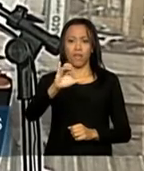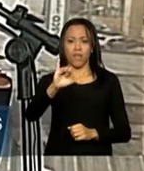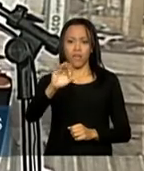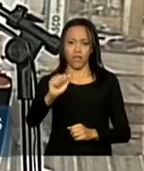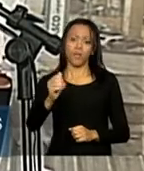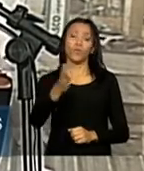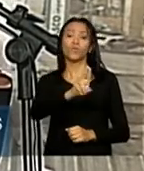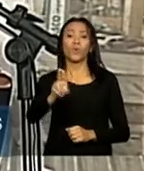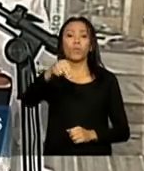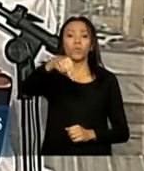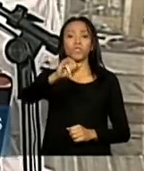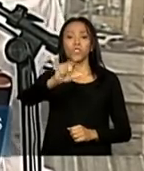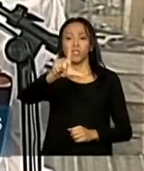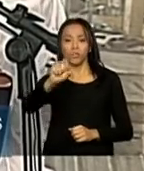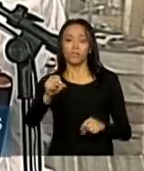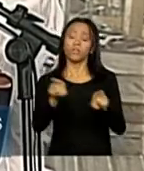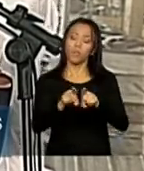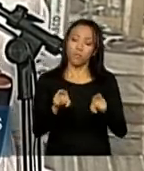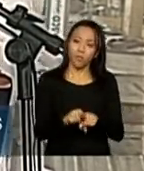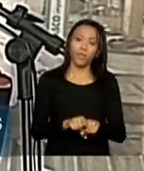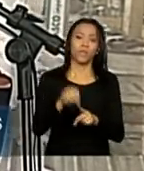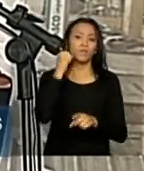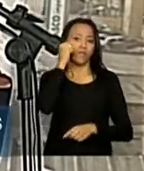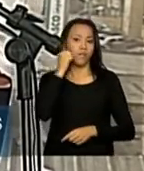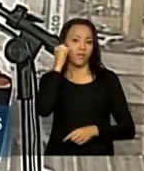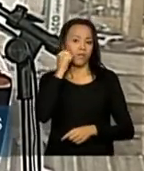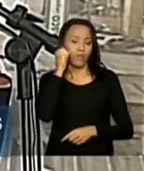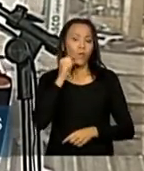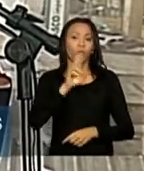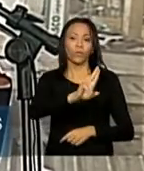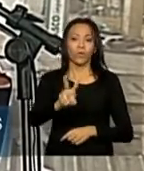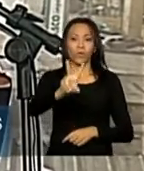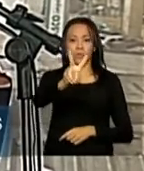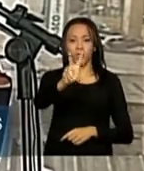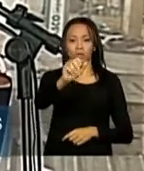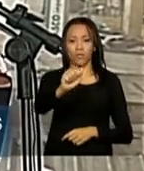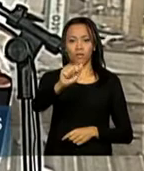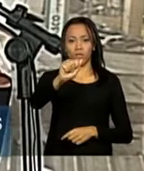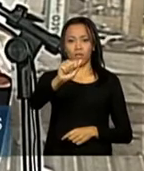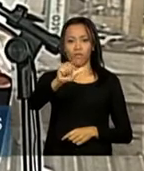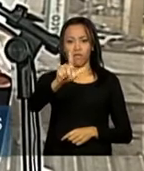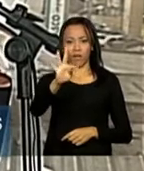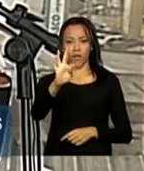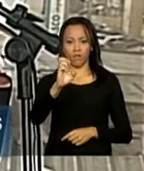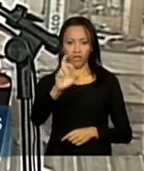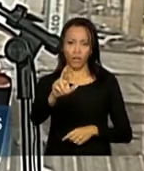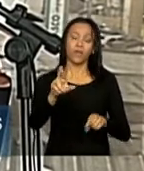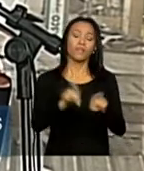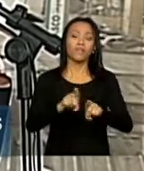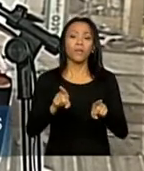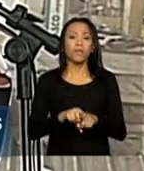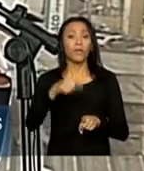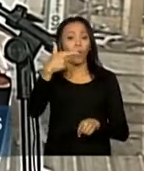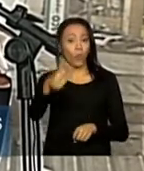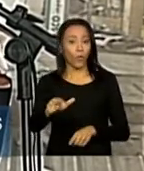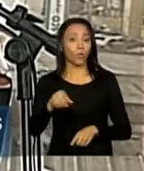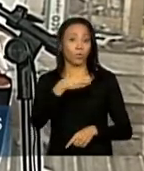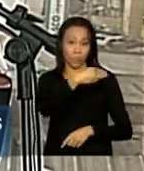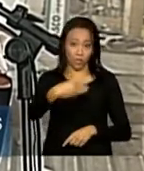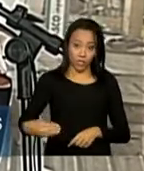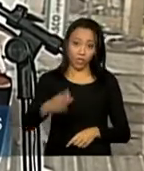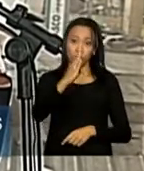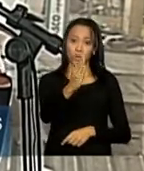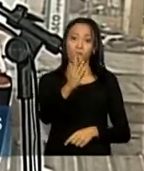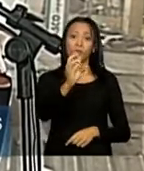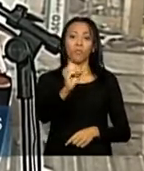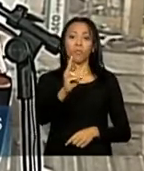Nilo, o senador da República, senador Walter Pinheiro, o ministro de Estado César Borges, a ministra